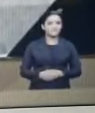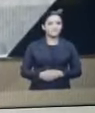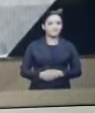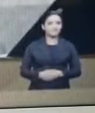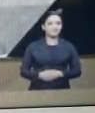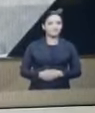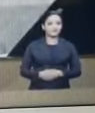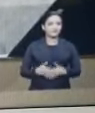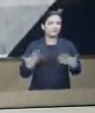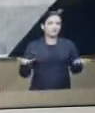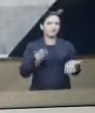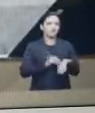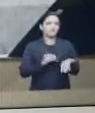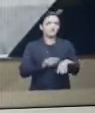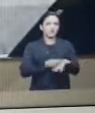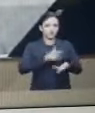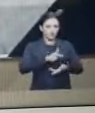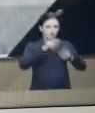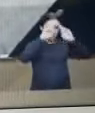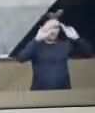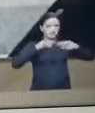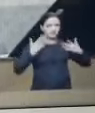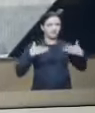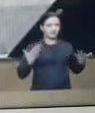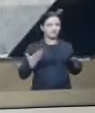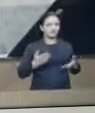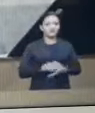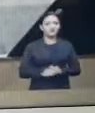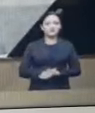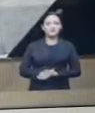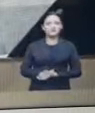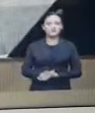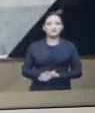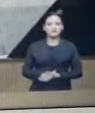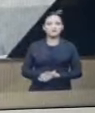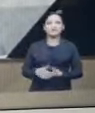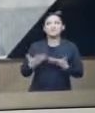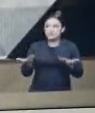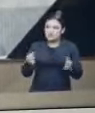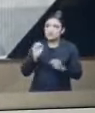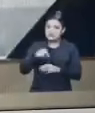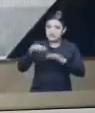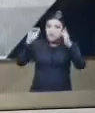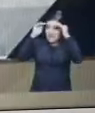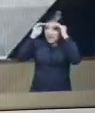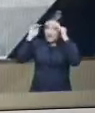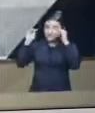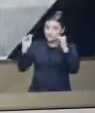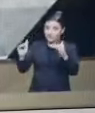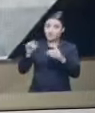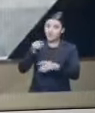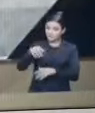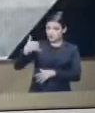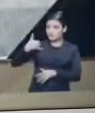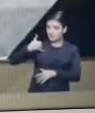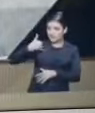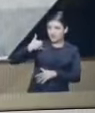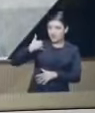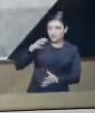ser respeitado. Não, claro, respeitamos essa sua faixa etária minutentemente